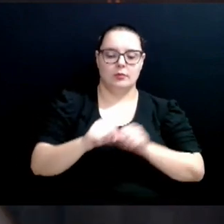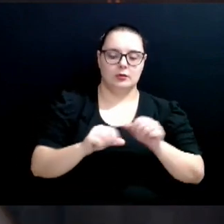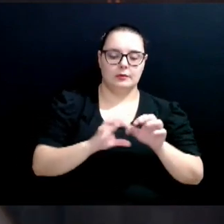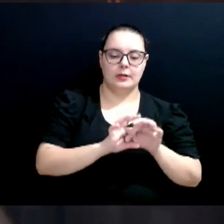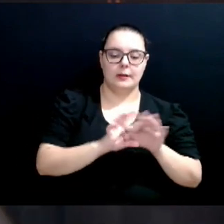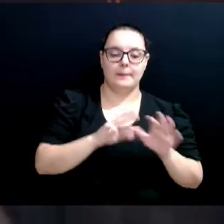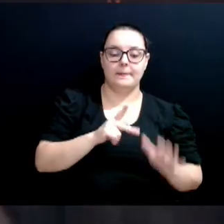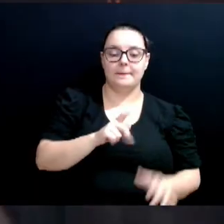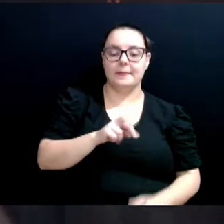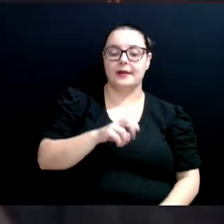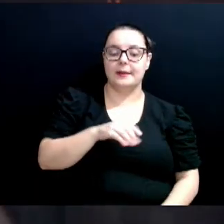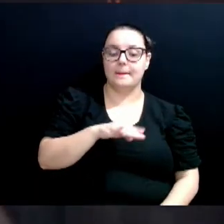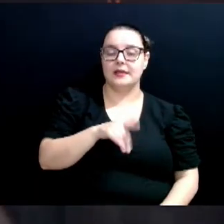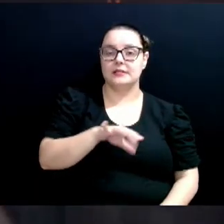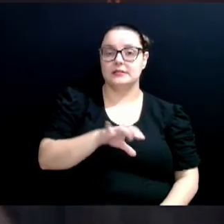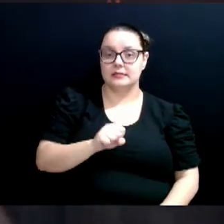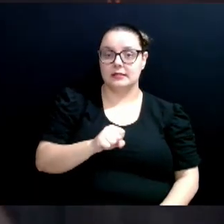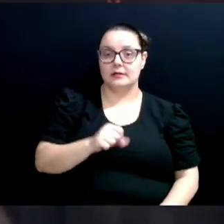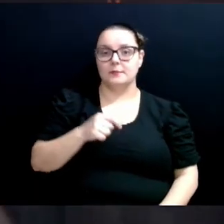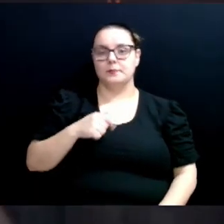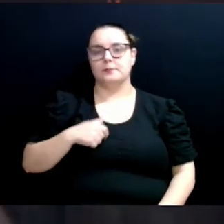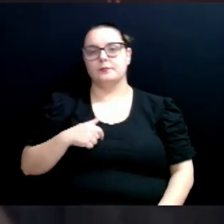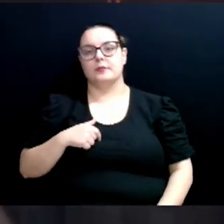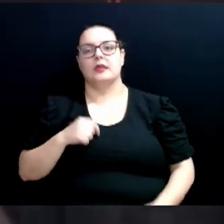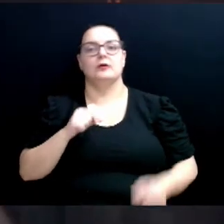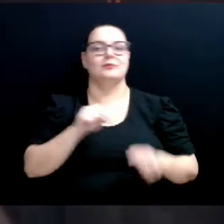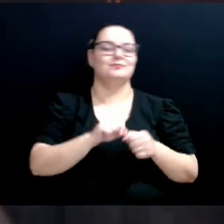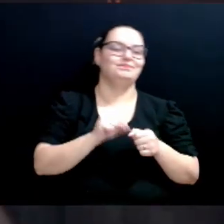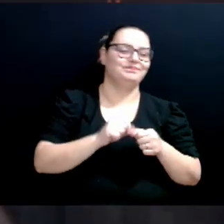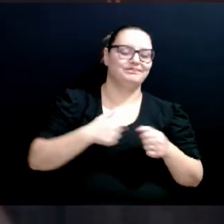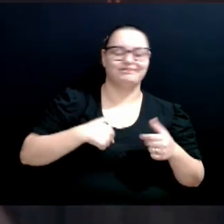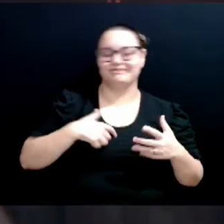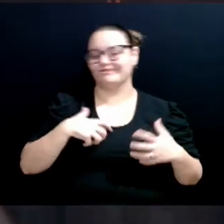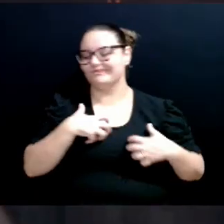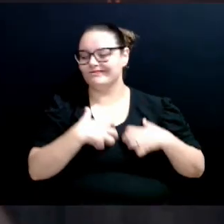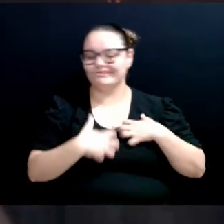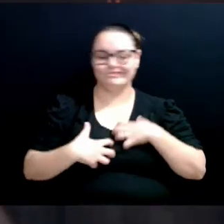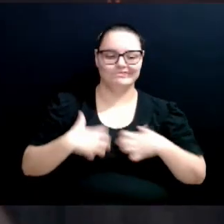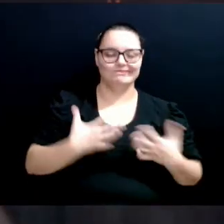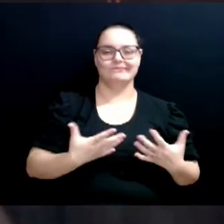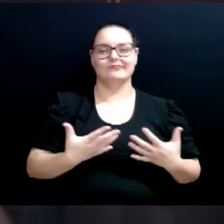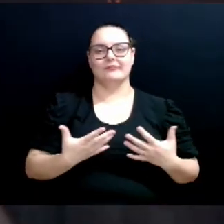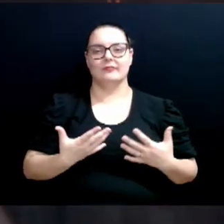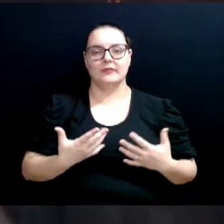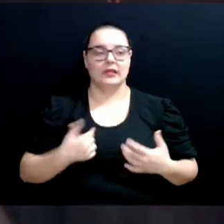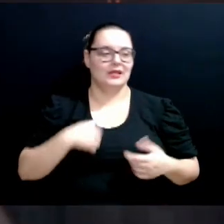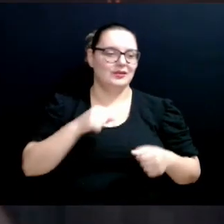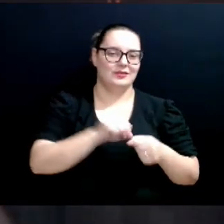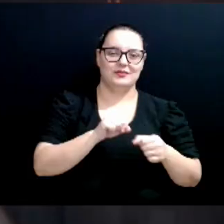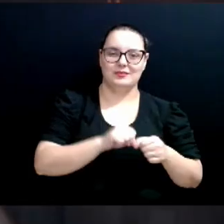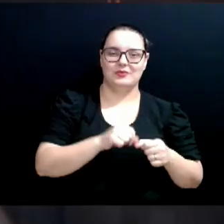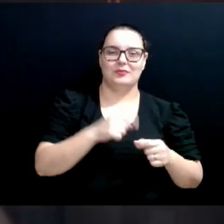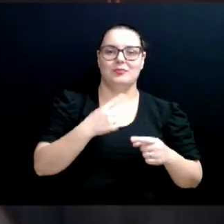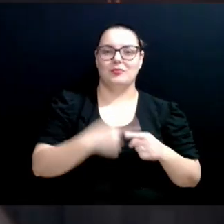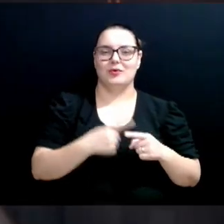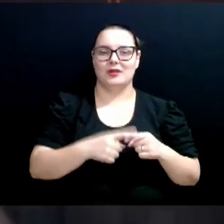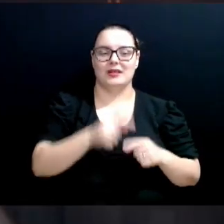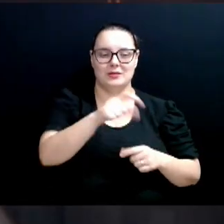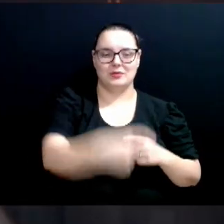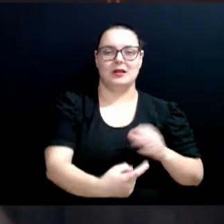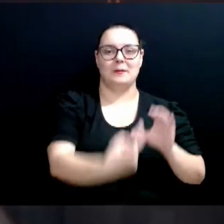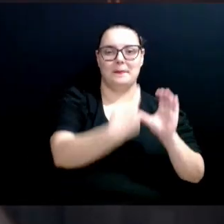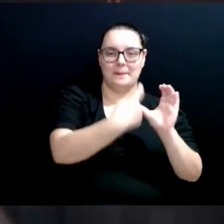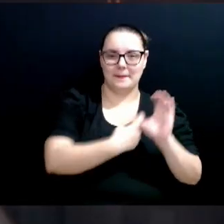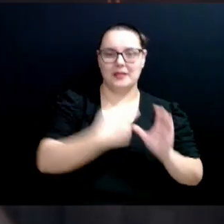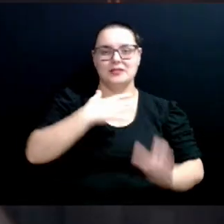estou fazendo, mas está me atravessando, eu estou fazendo, mas porque já virou uma dependência desse outro precisar de mim,